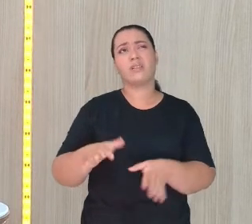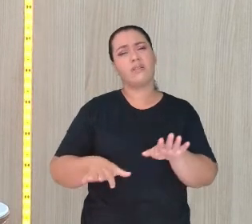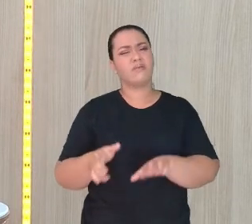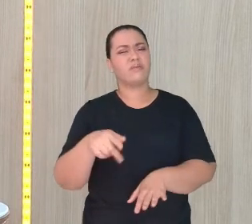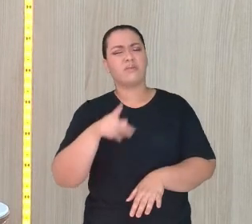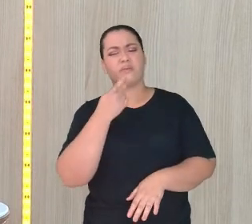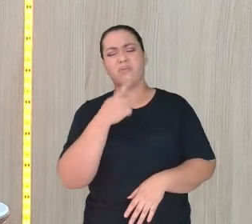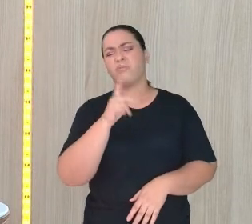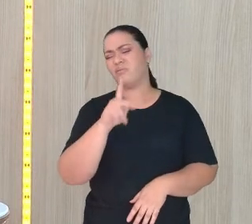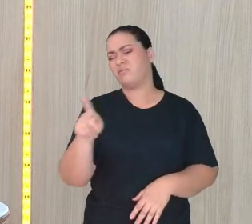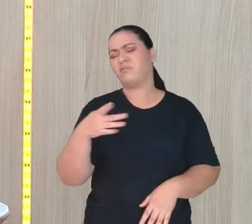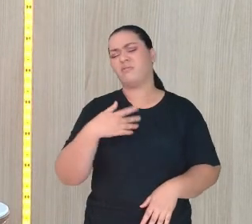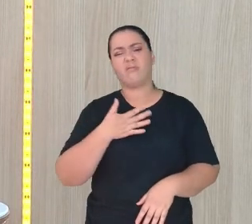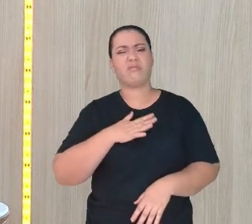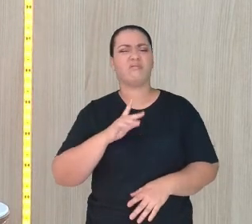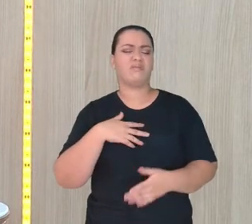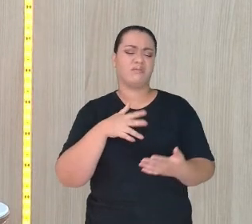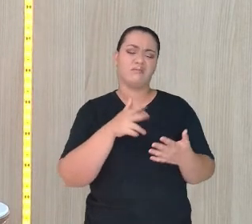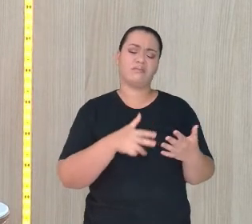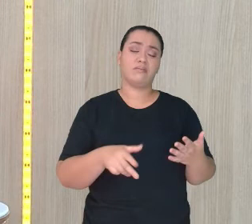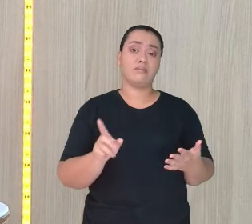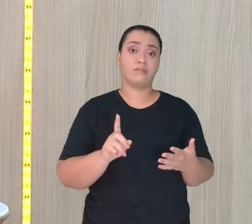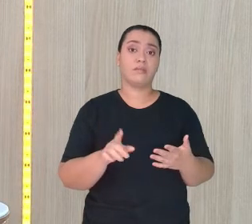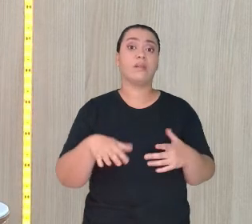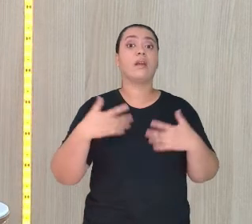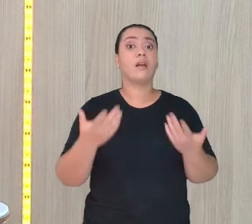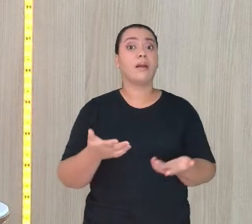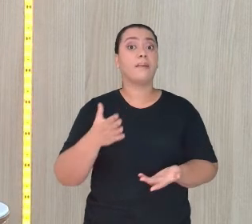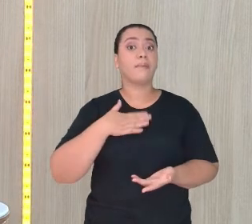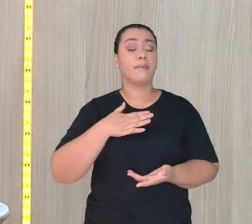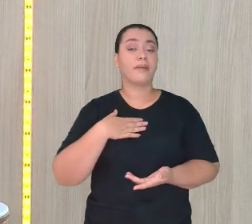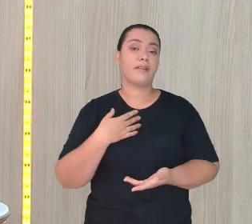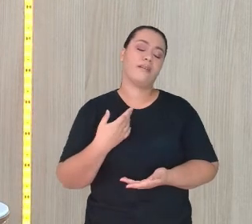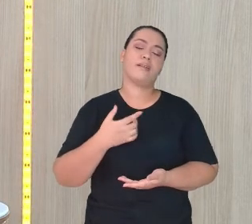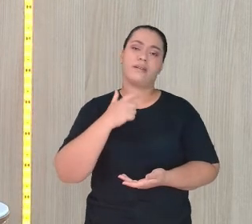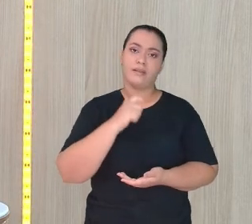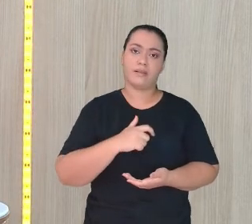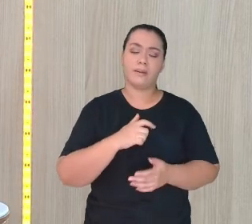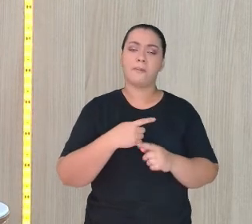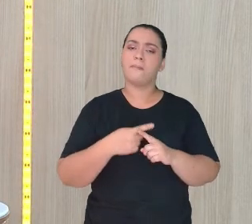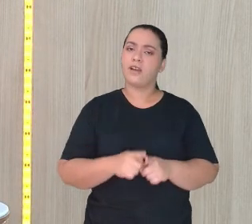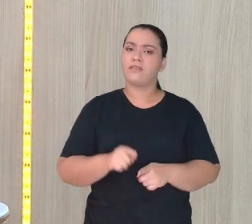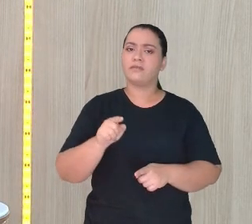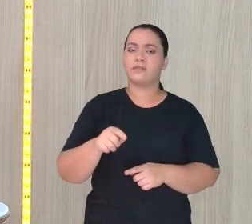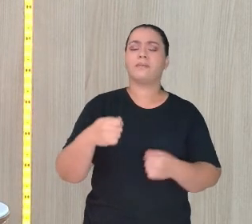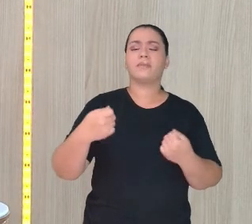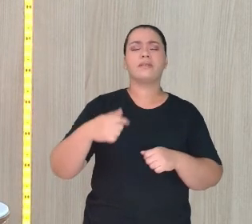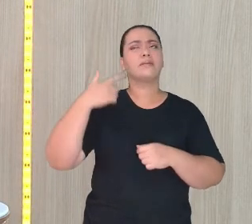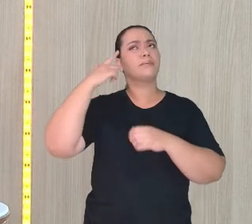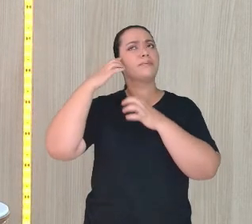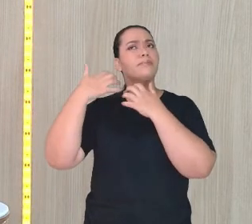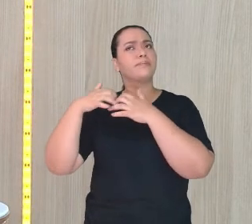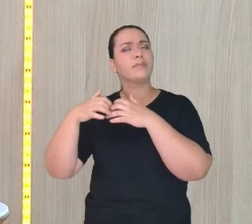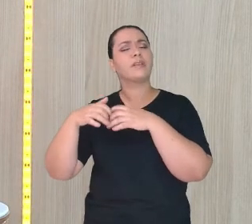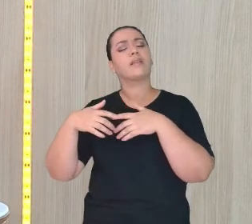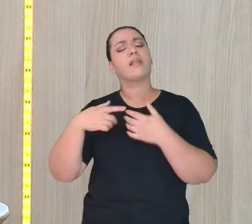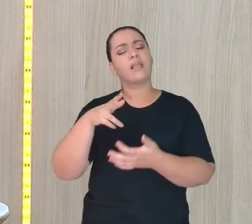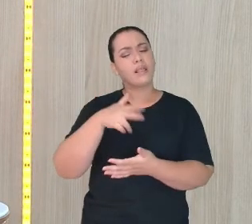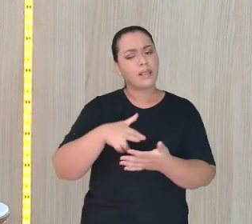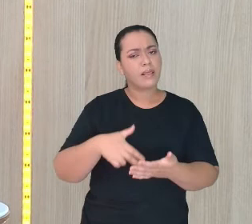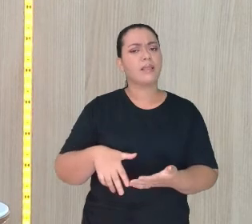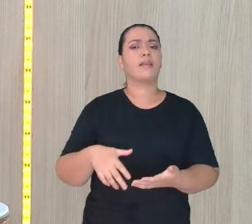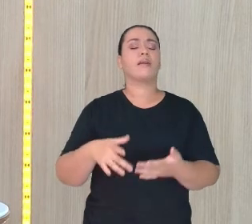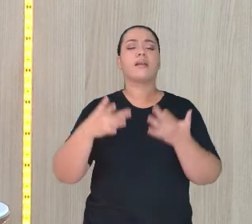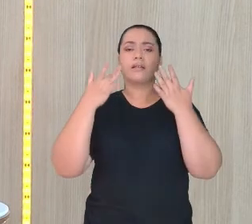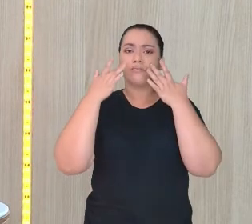aí, professora, eu não gosto muito de ler não, viu? Isso é a minha verdade. Mas aí agora você reflete e passa a ler mais,